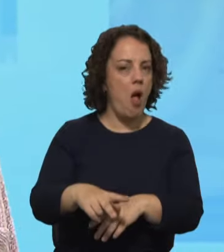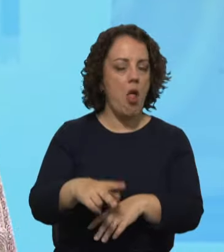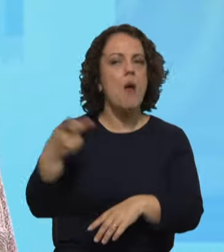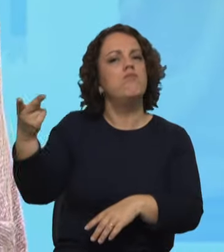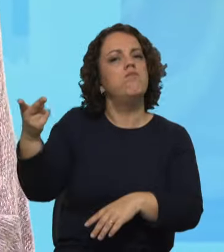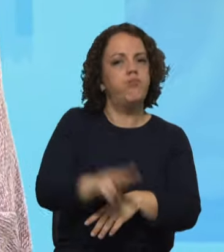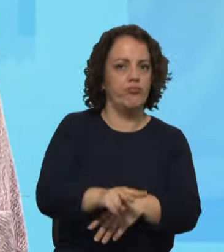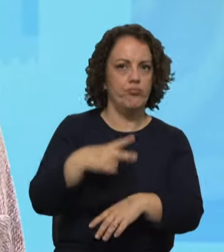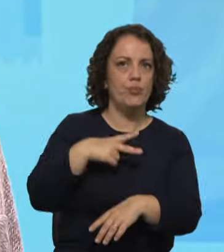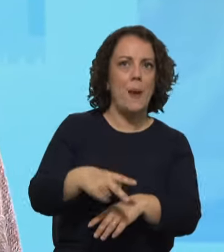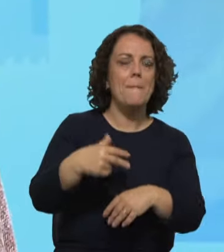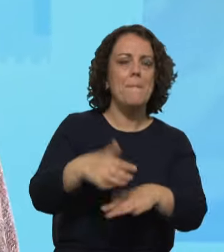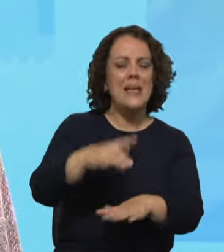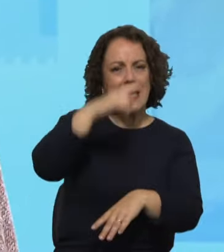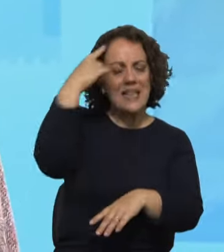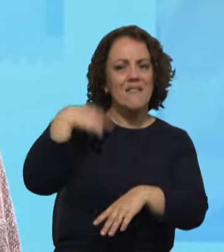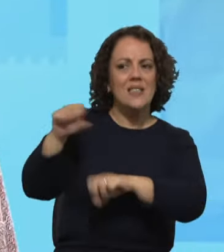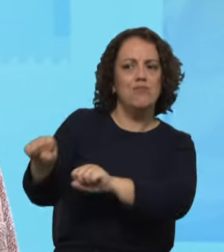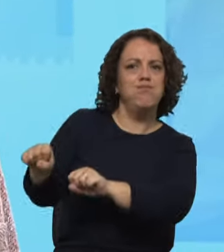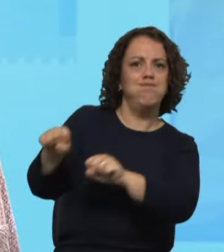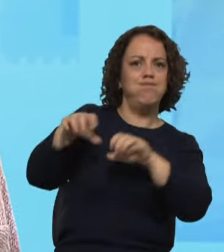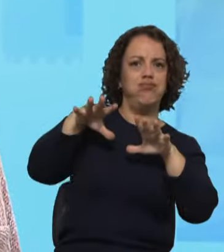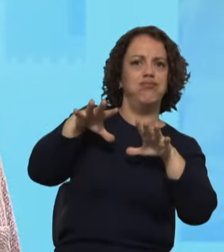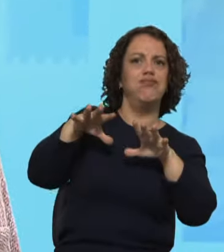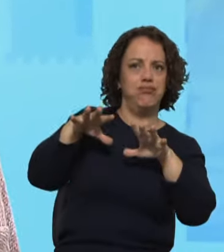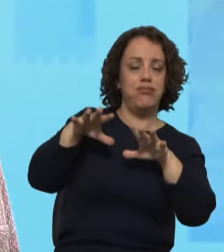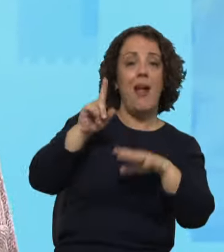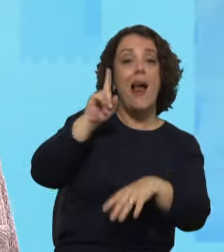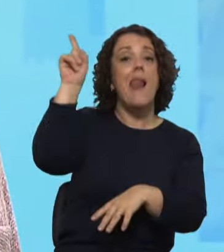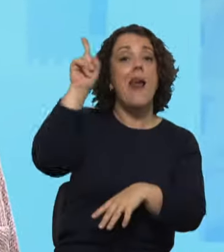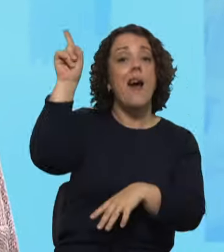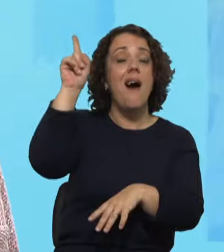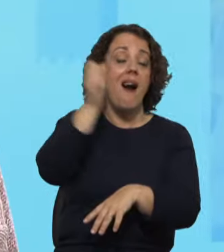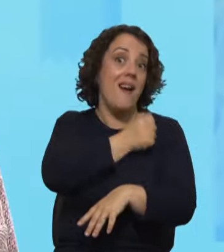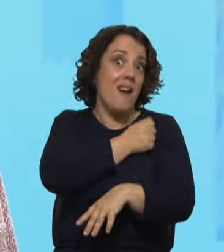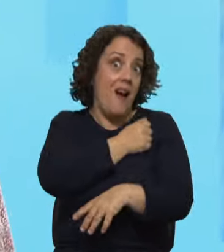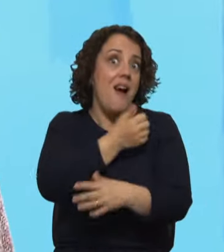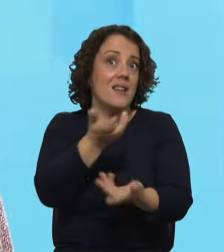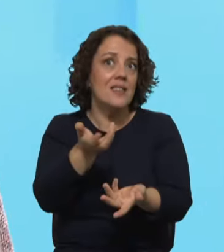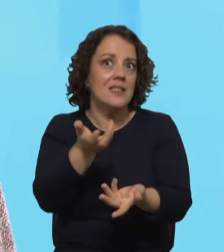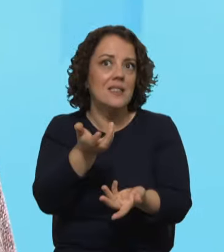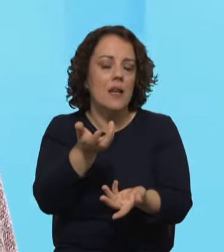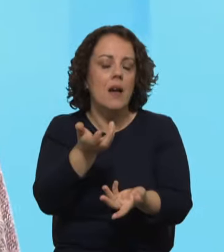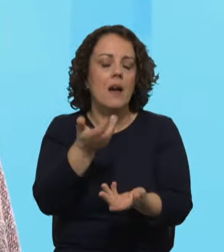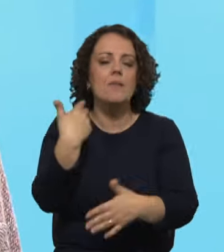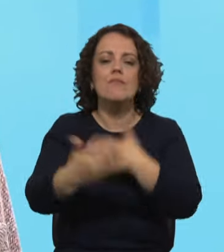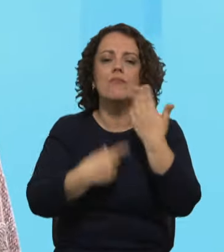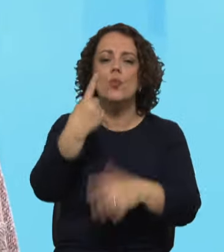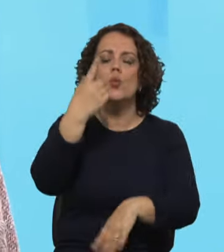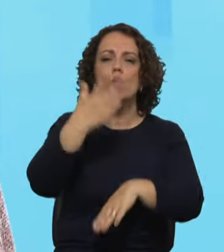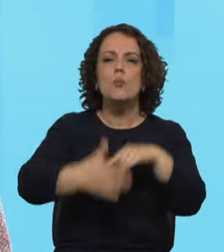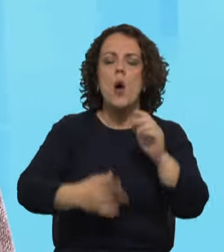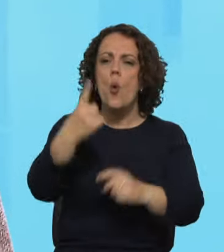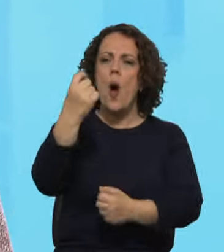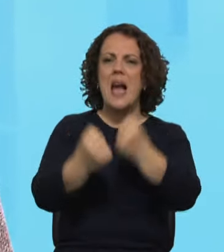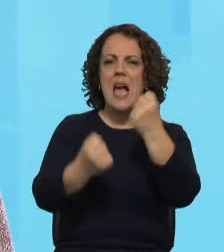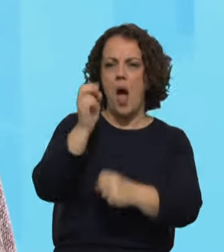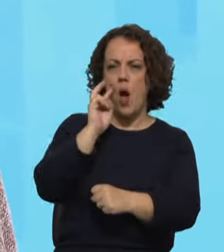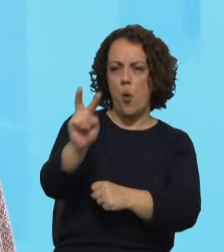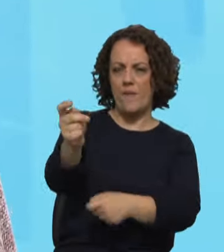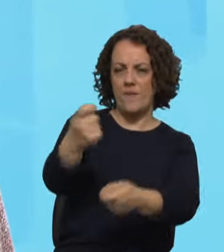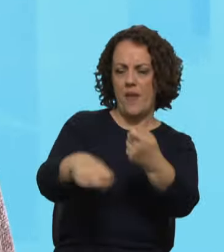dificuldade de nos desapegar da nossa casa que estava também do lado de lá e no fundo há um dia em que há um carro à venda e o André me